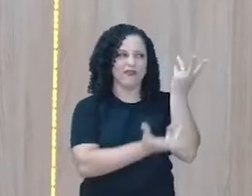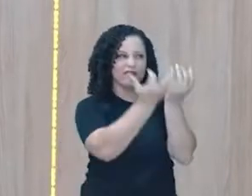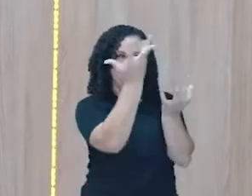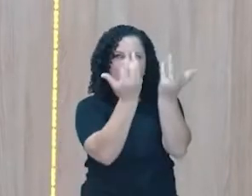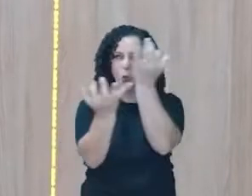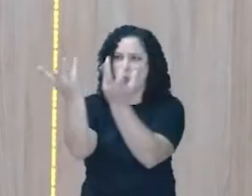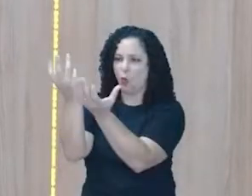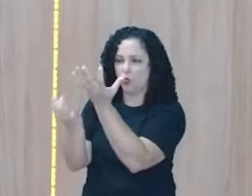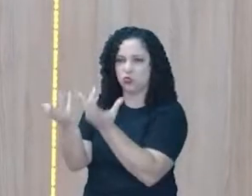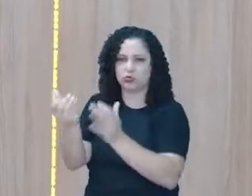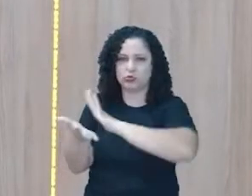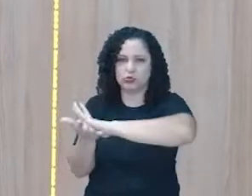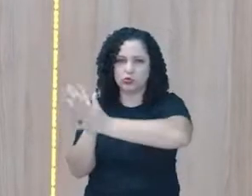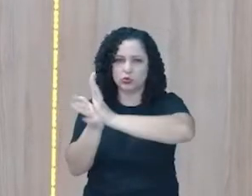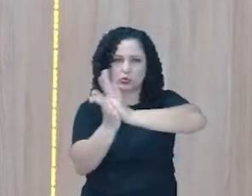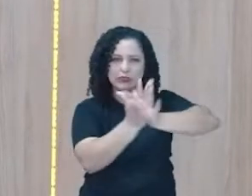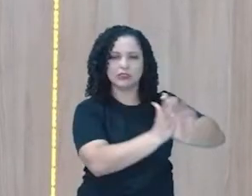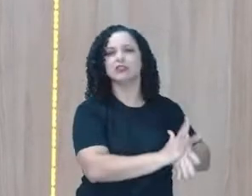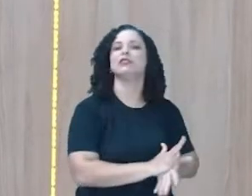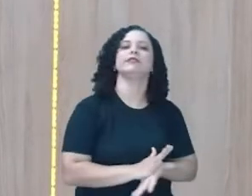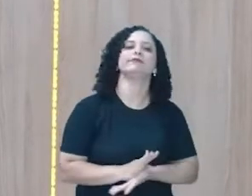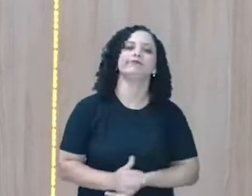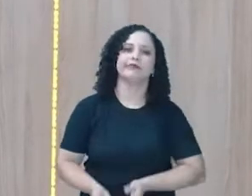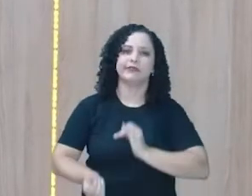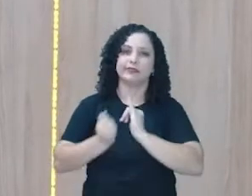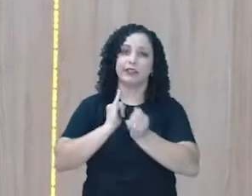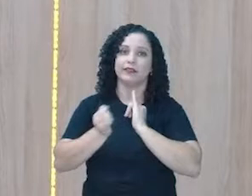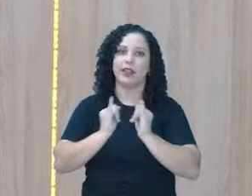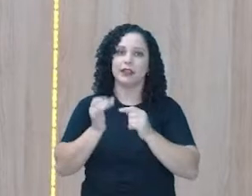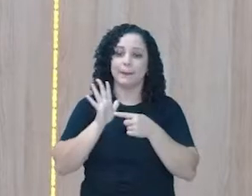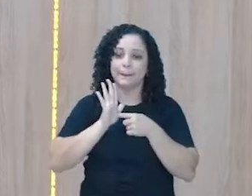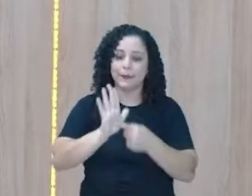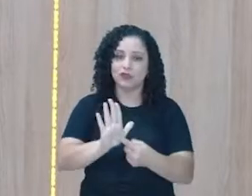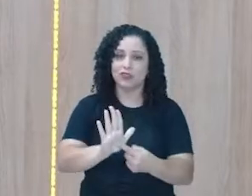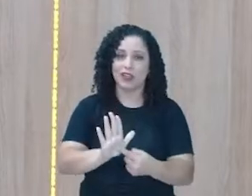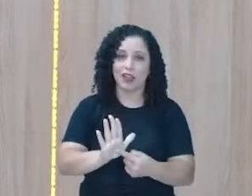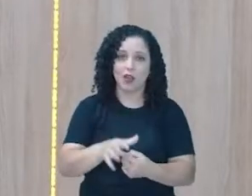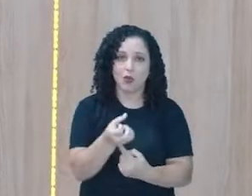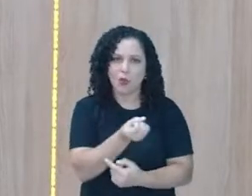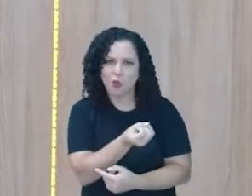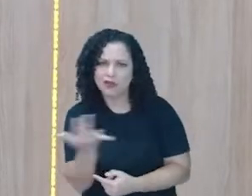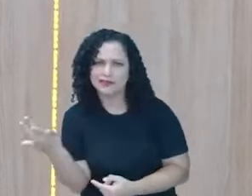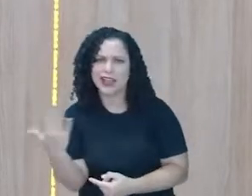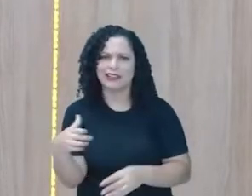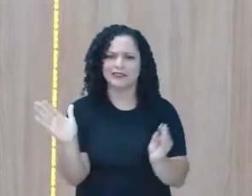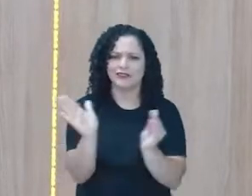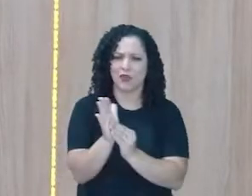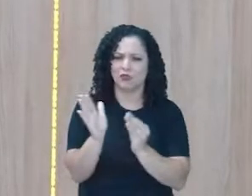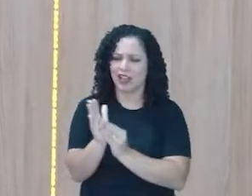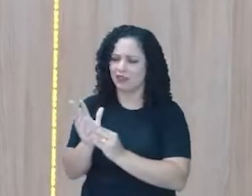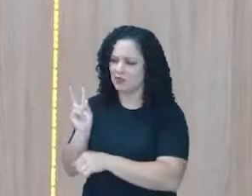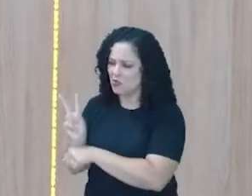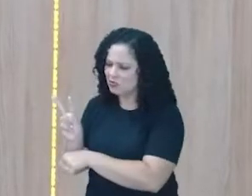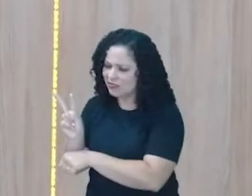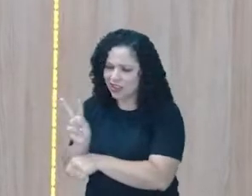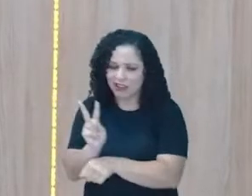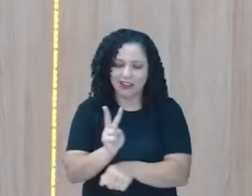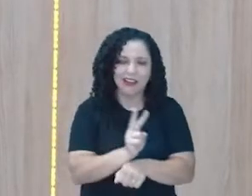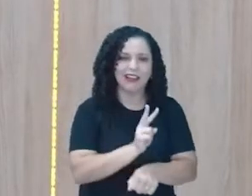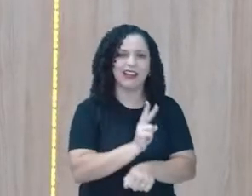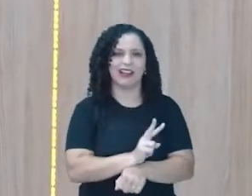nos telejornais, vê na internet, né? A quantidade de descuidado, né? De